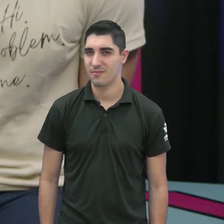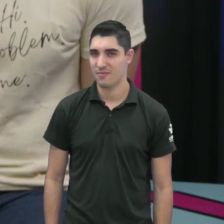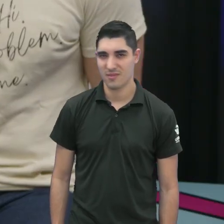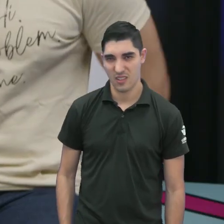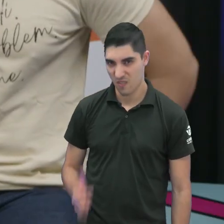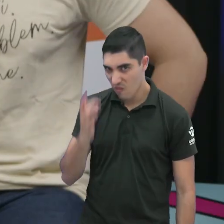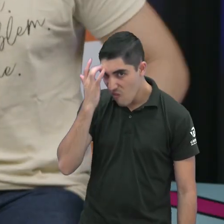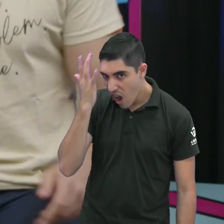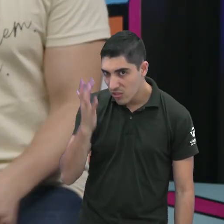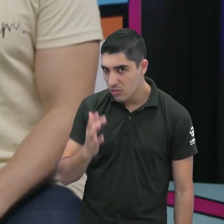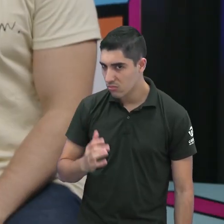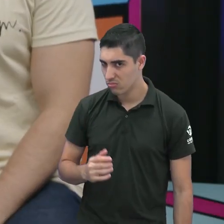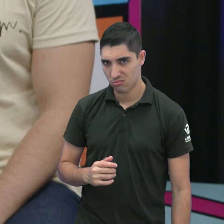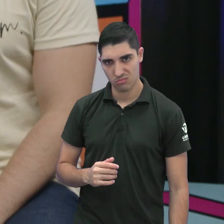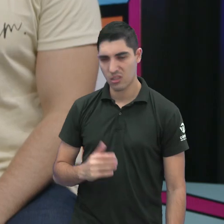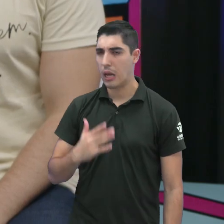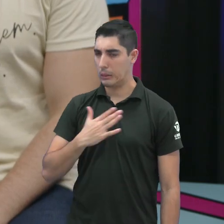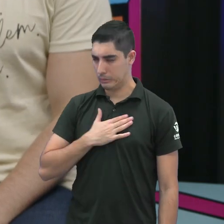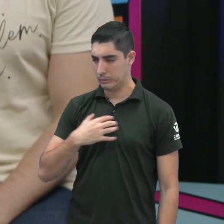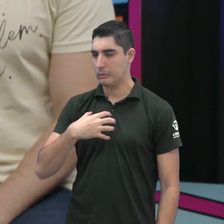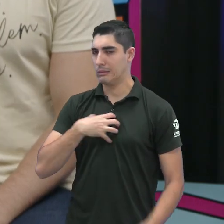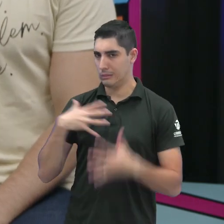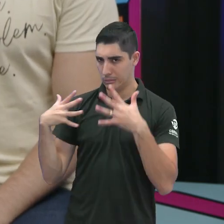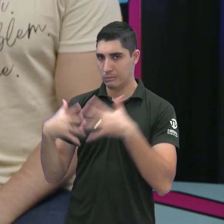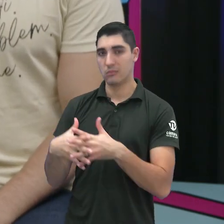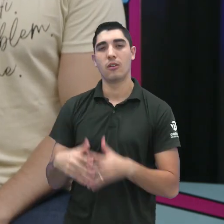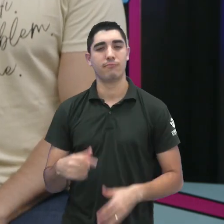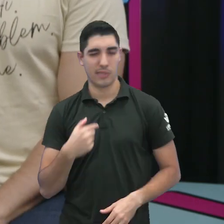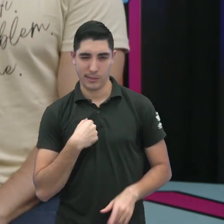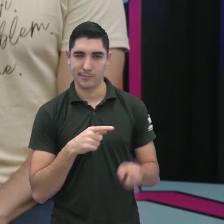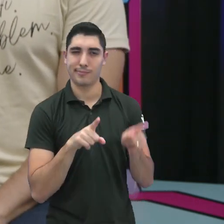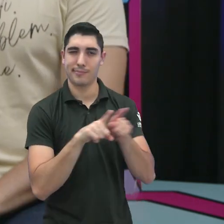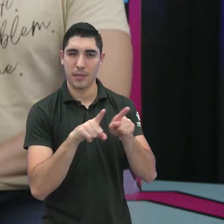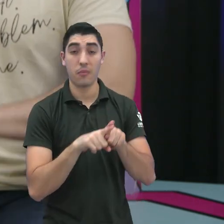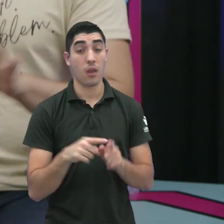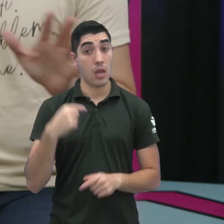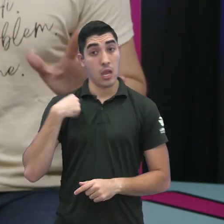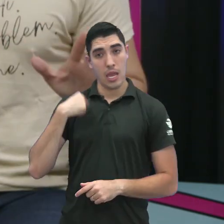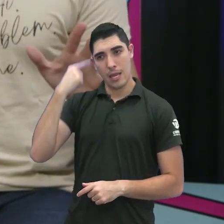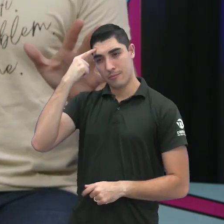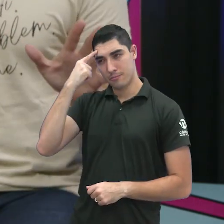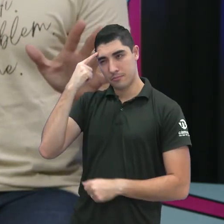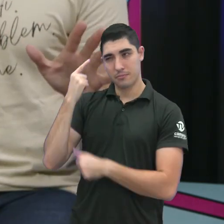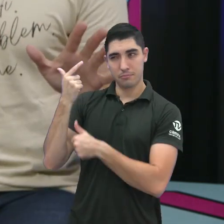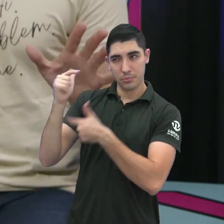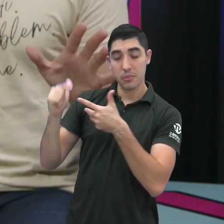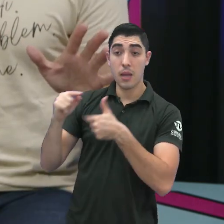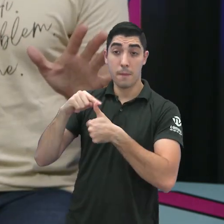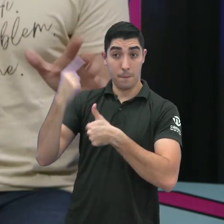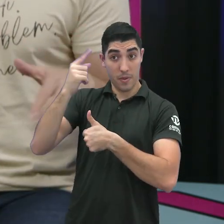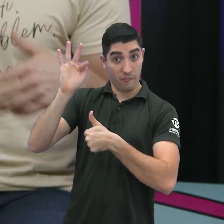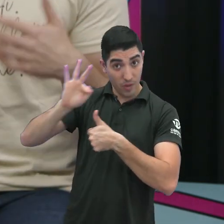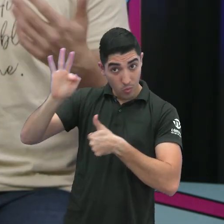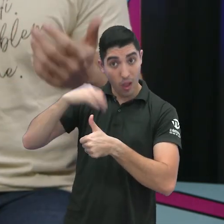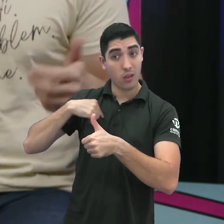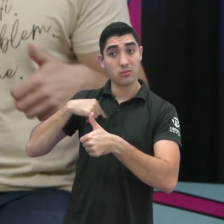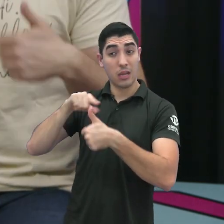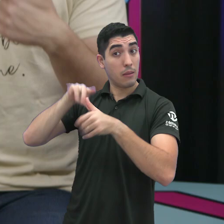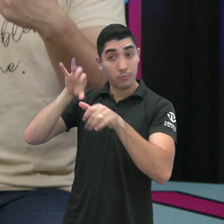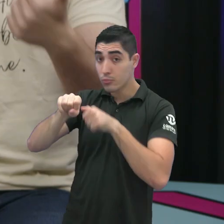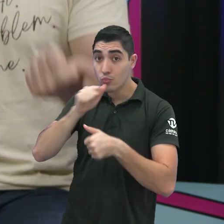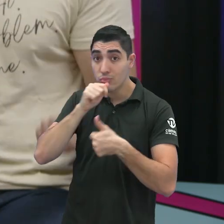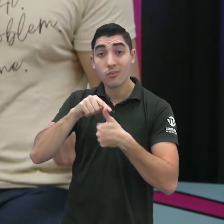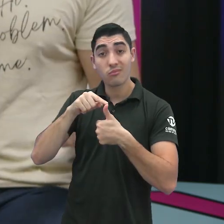Nada fácil, meu amigo. Pra Pois mim foi é. muito complicado. Pra mim também. Eu fui escolhendo várias coisas, né? Minha primeira faculdade que eu nem concluí foi